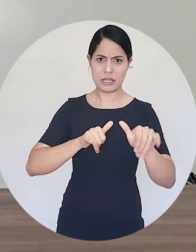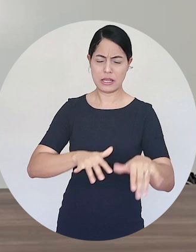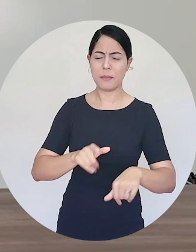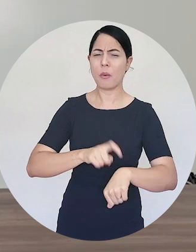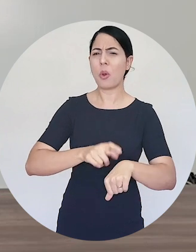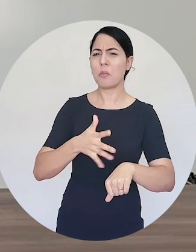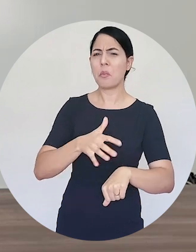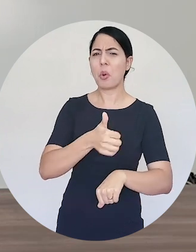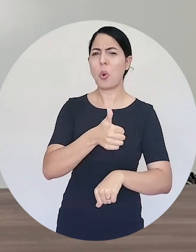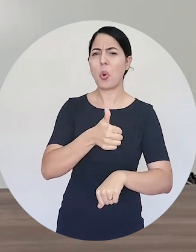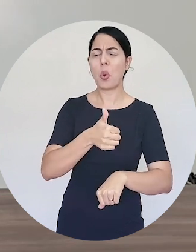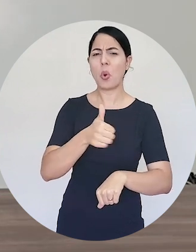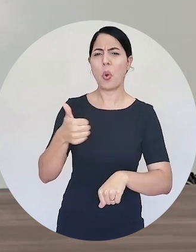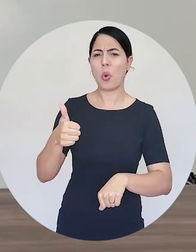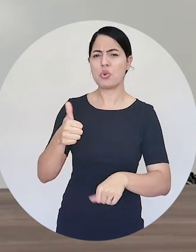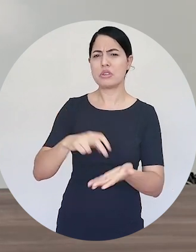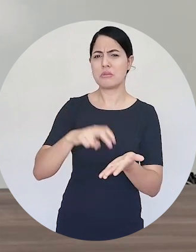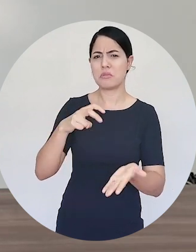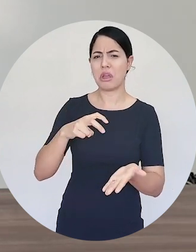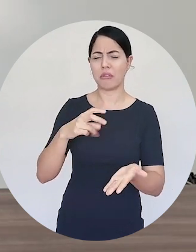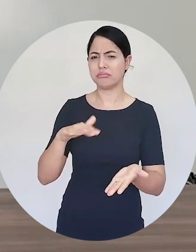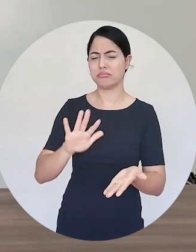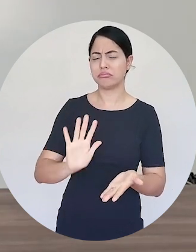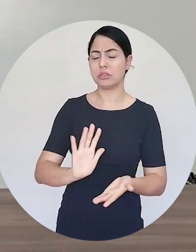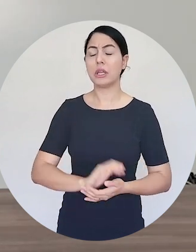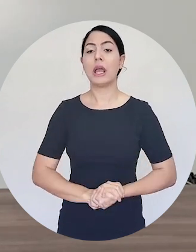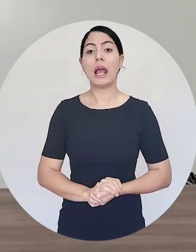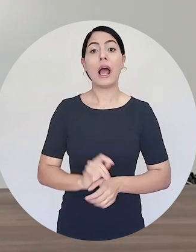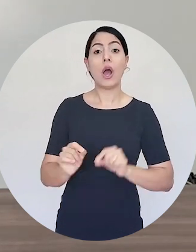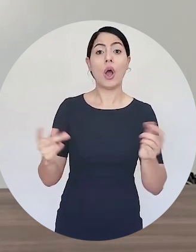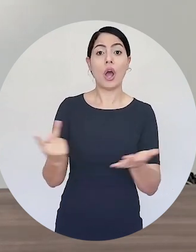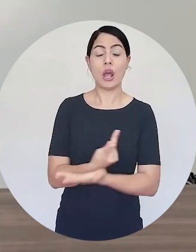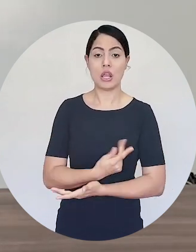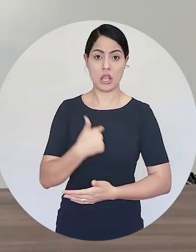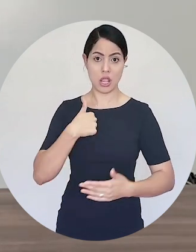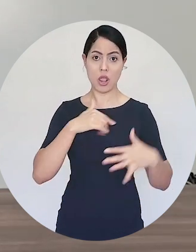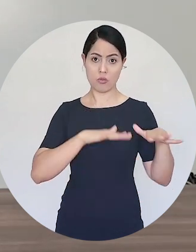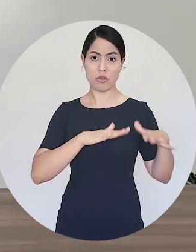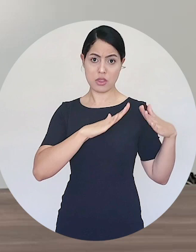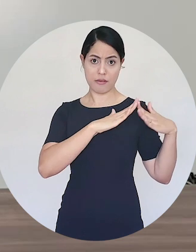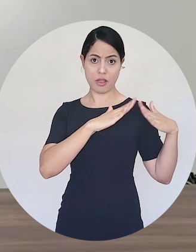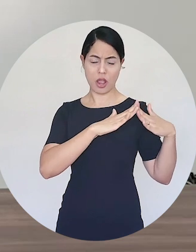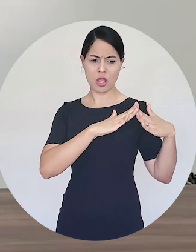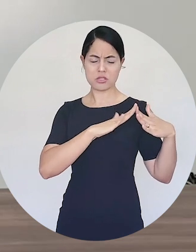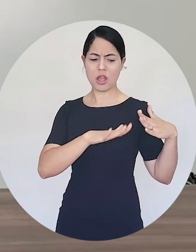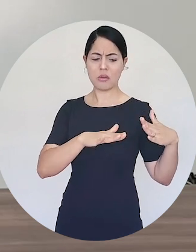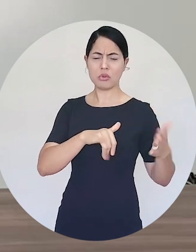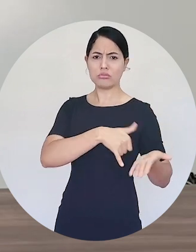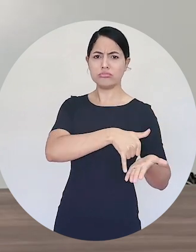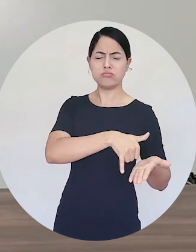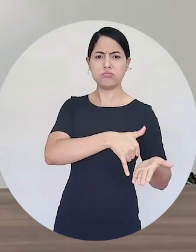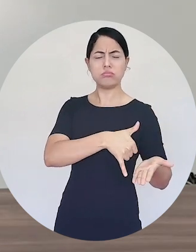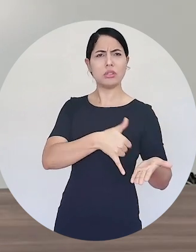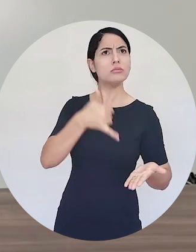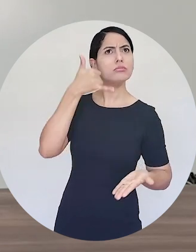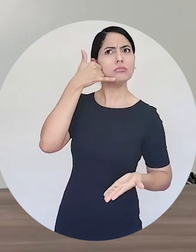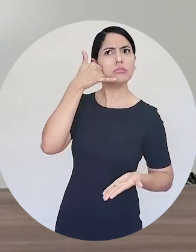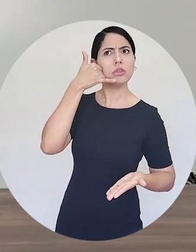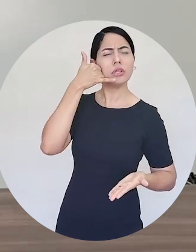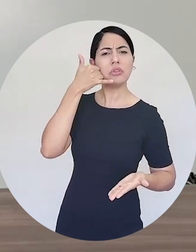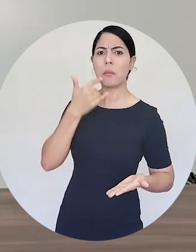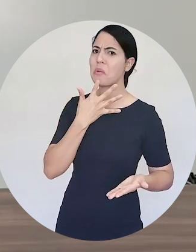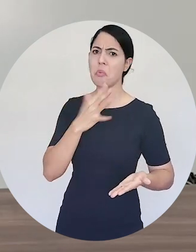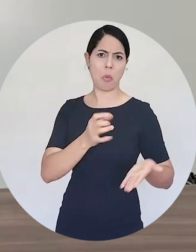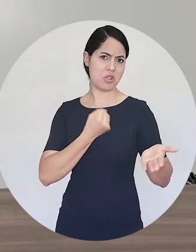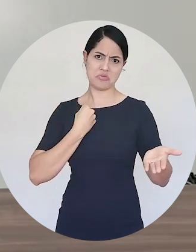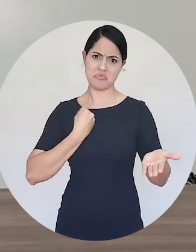eu estava em casa, fazendo inclusive uma petição do fato ocorrido no dia anterior. Foi quando recebi uma ligação de um